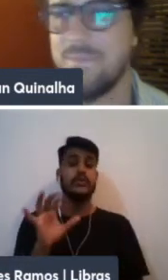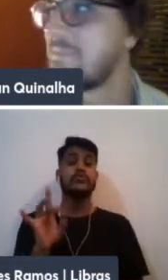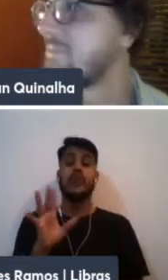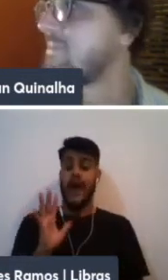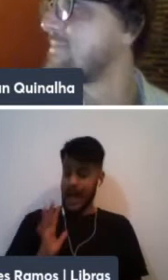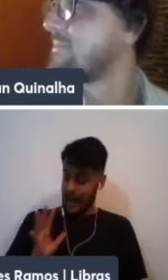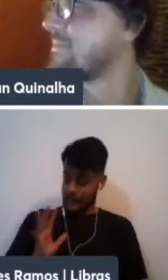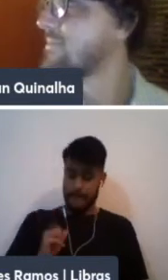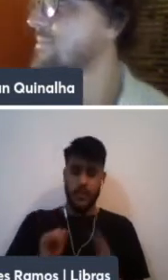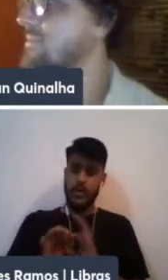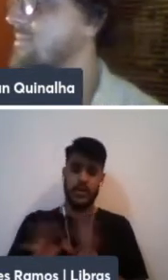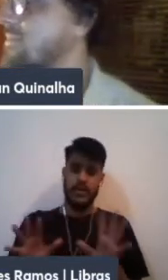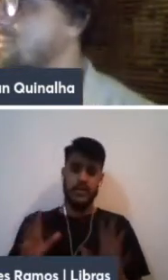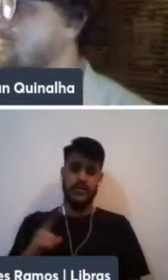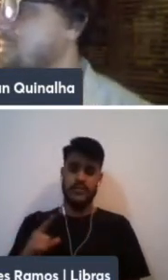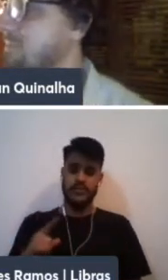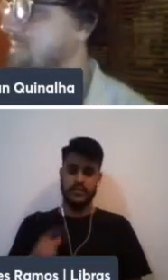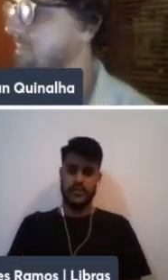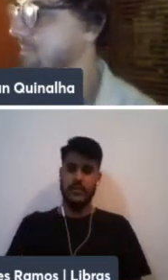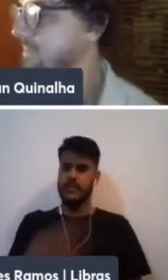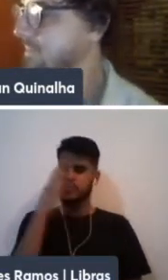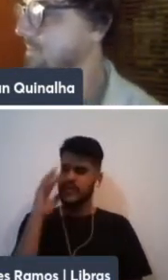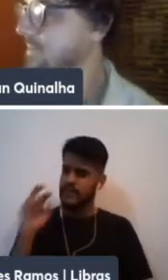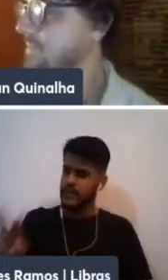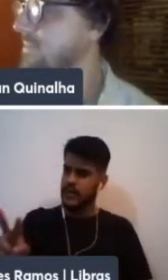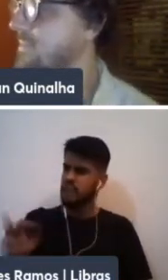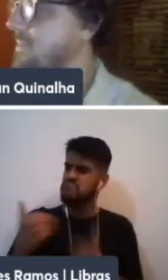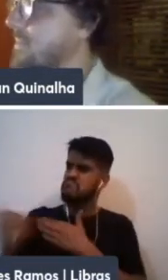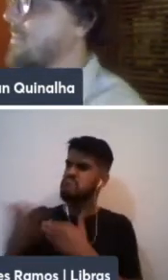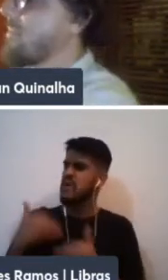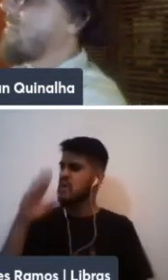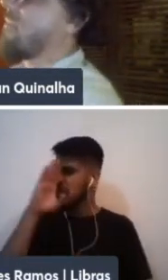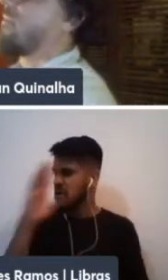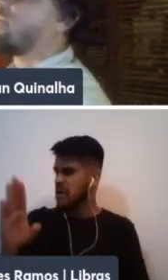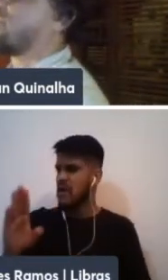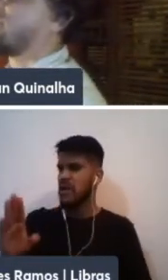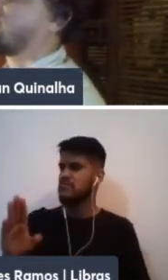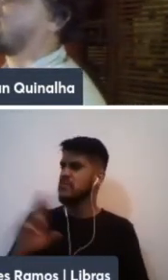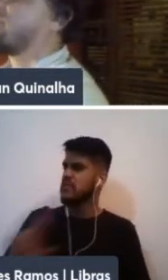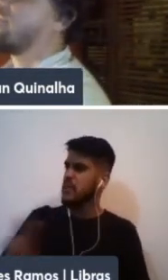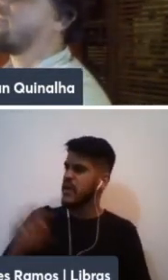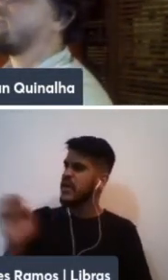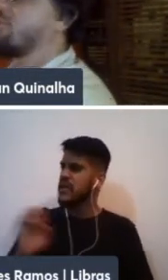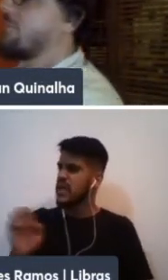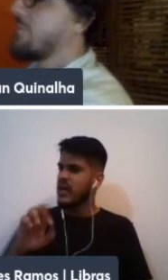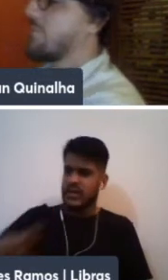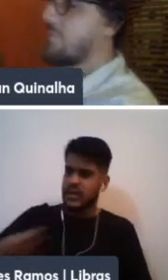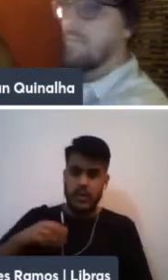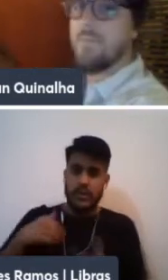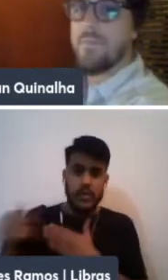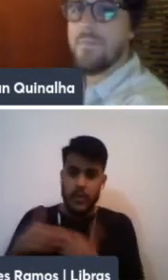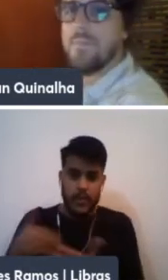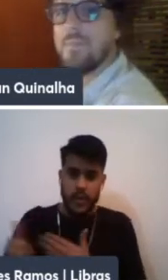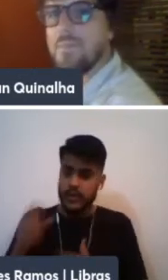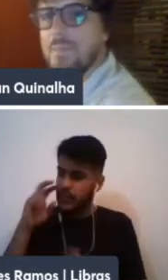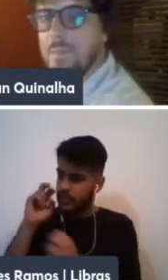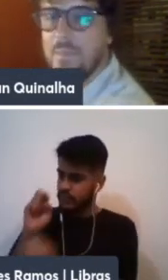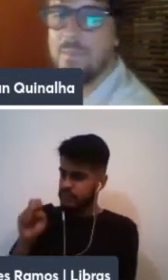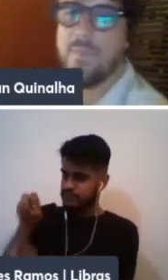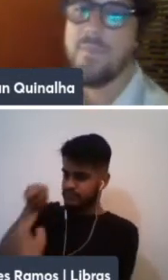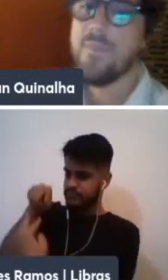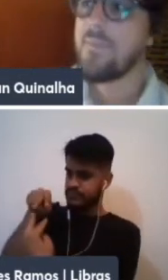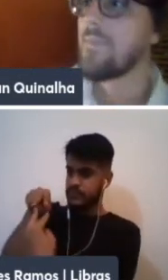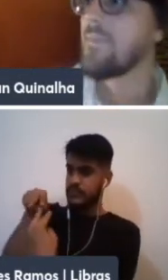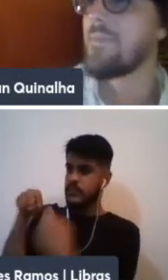Não é? Você batia o olho, não importa se o cara era hétero ou não era, era gay ou não era, enfim, mas batia o olho e